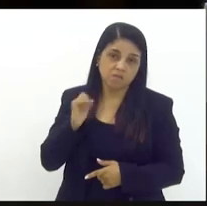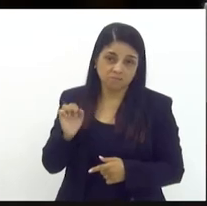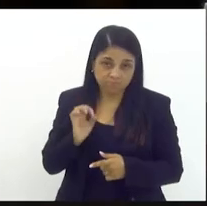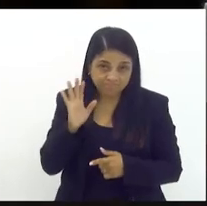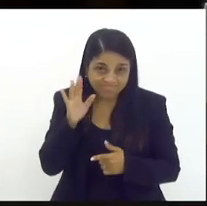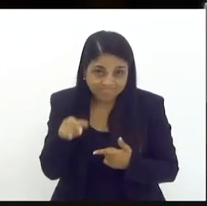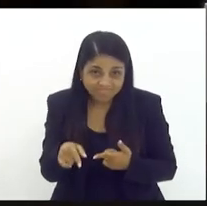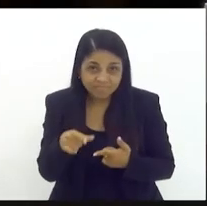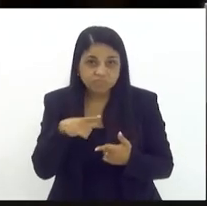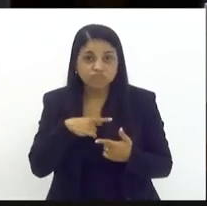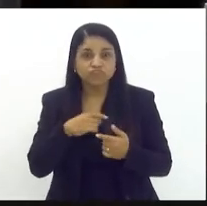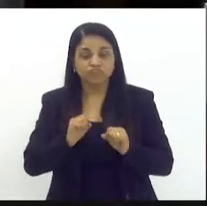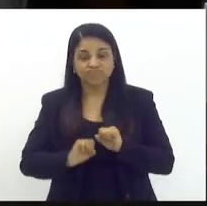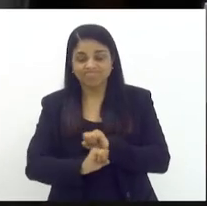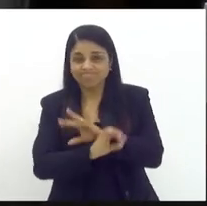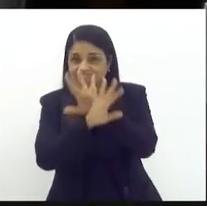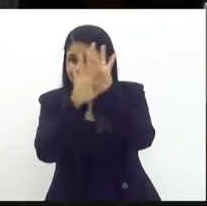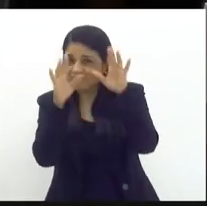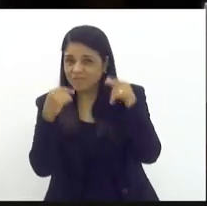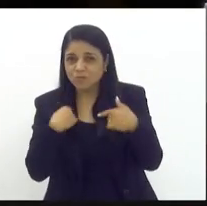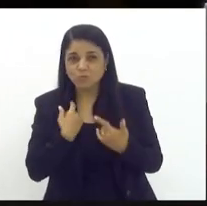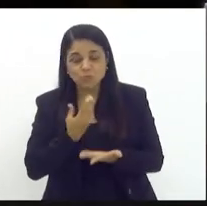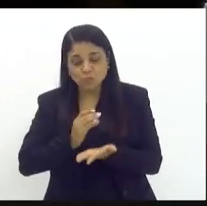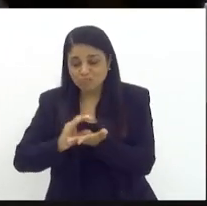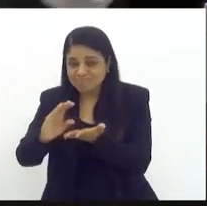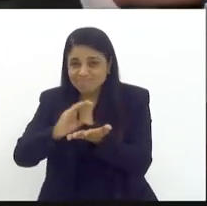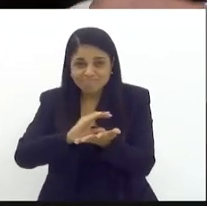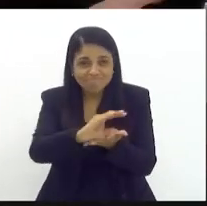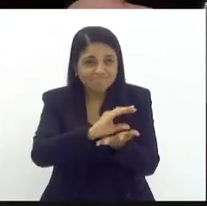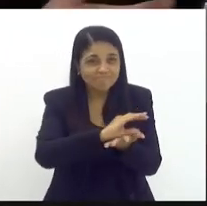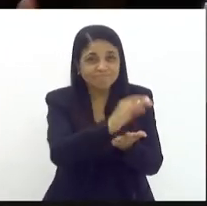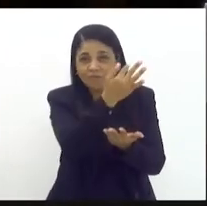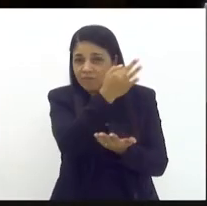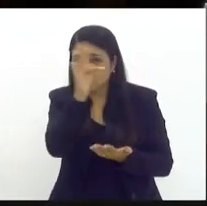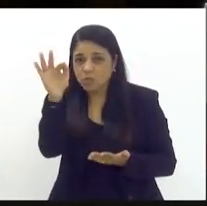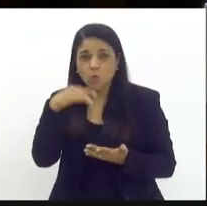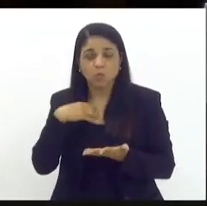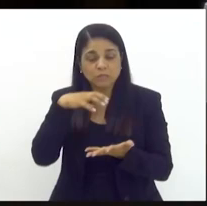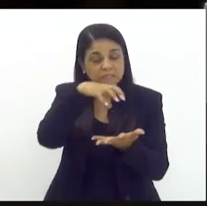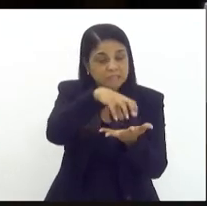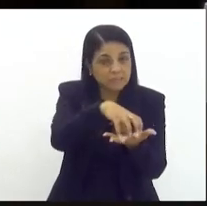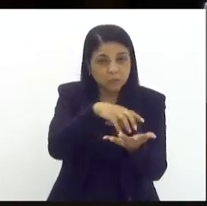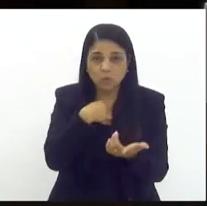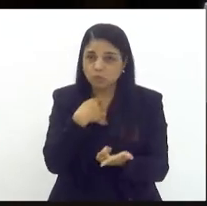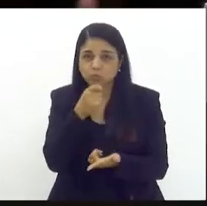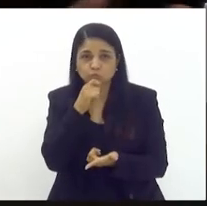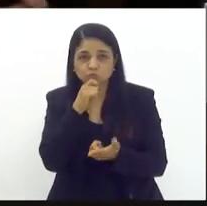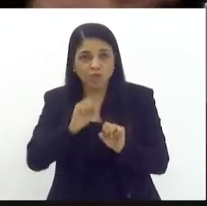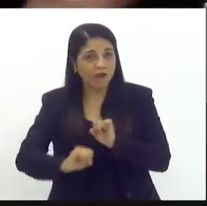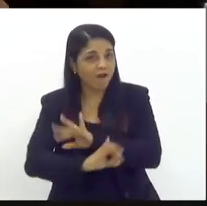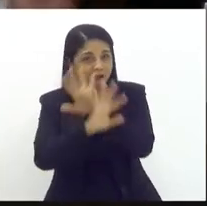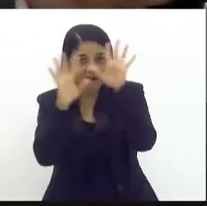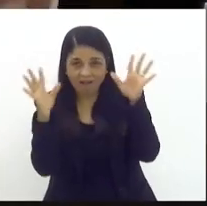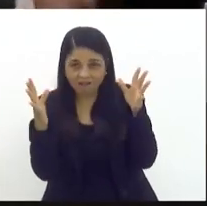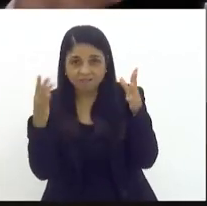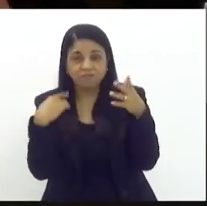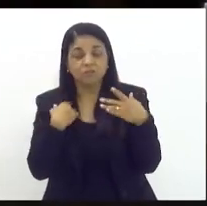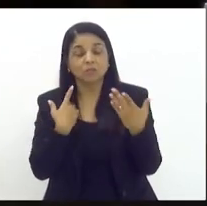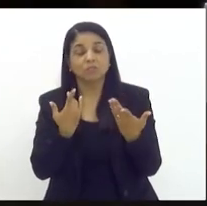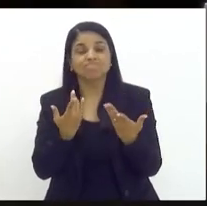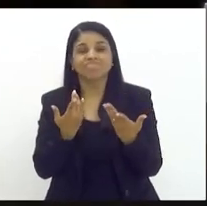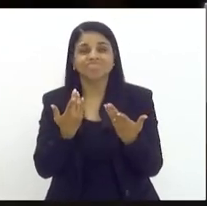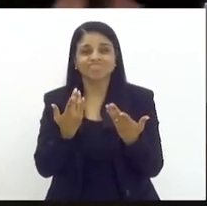muito claras em termos de distribuição Federativa e também de distribuição setorial Então existe uma junção muito